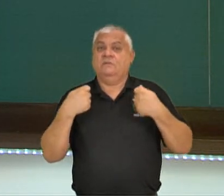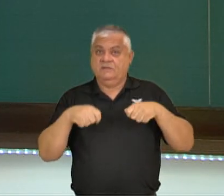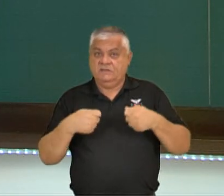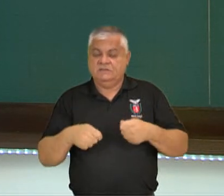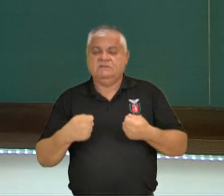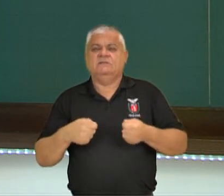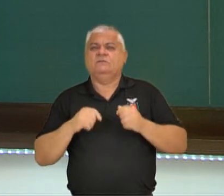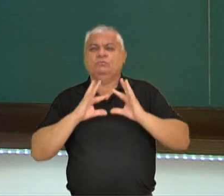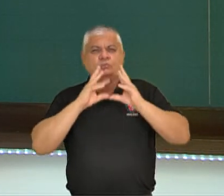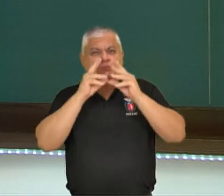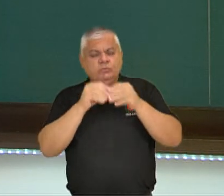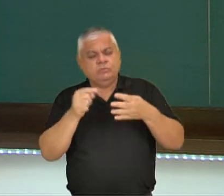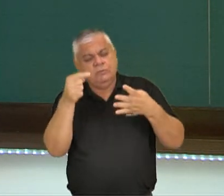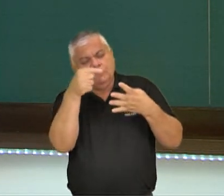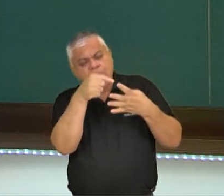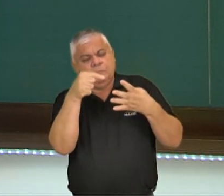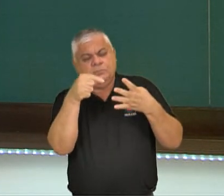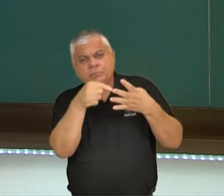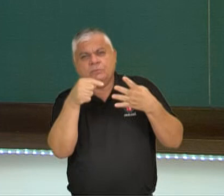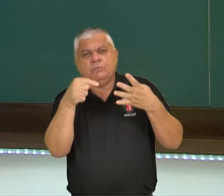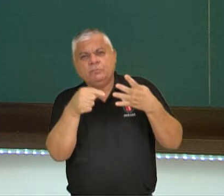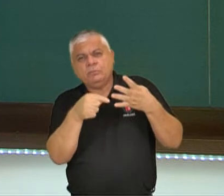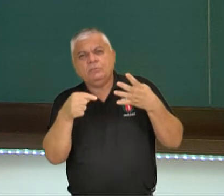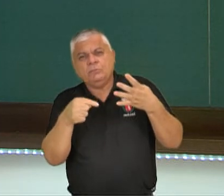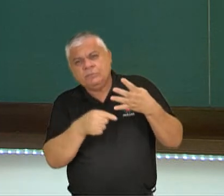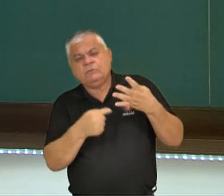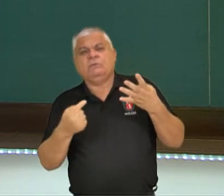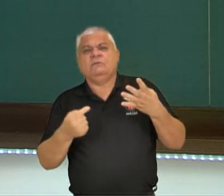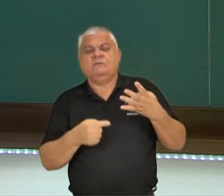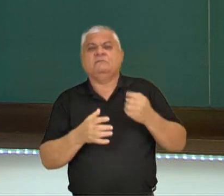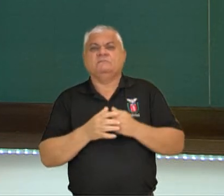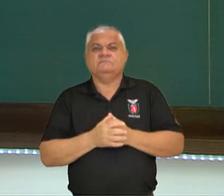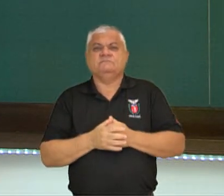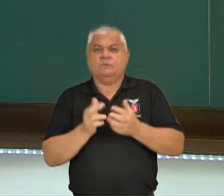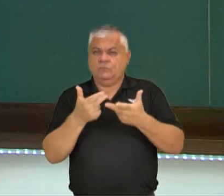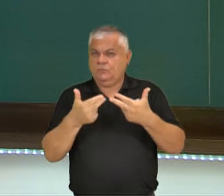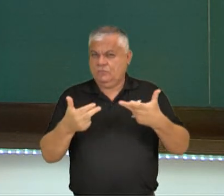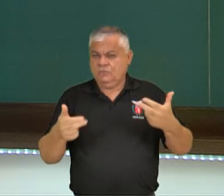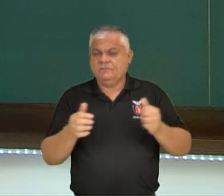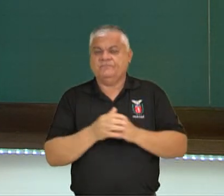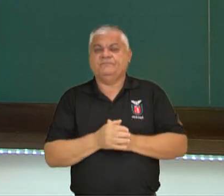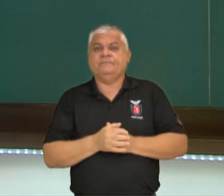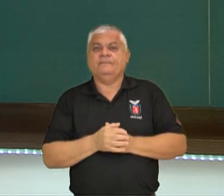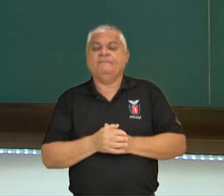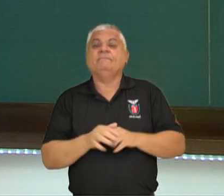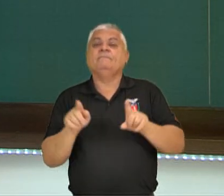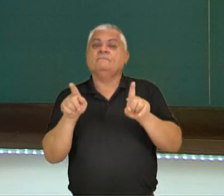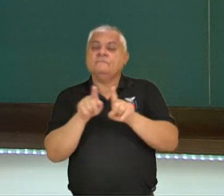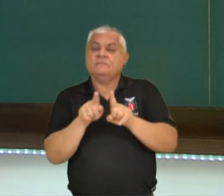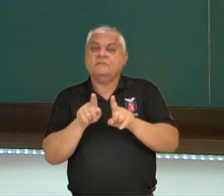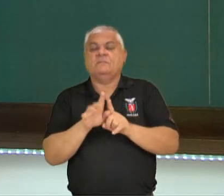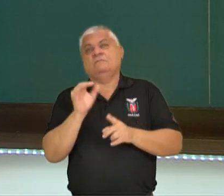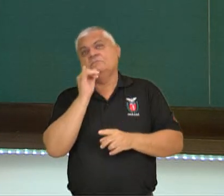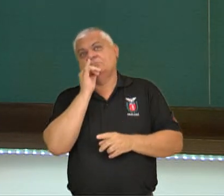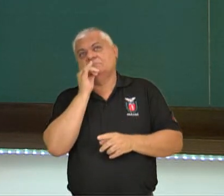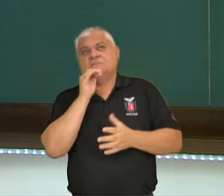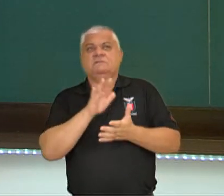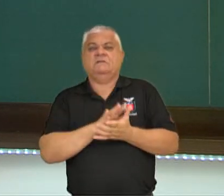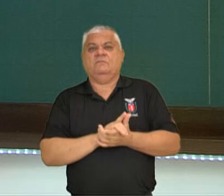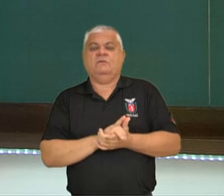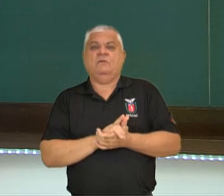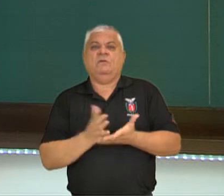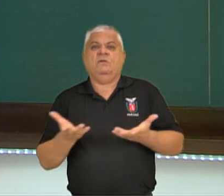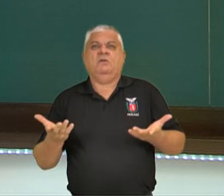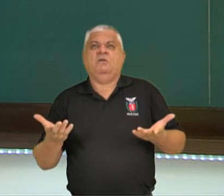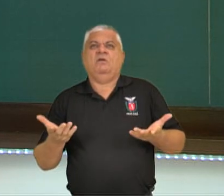Com todos os nutrientes, tá? Hábitos saudáveis, né? Por exemplo, não